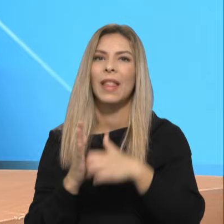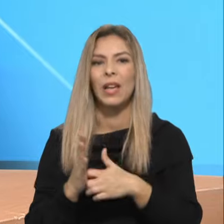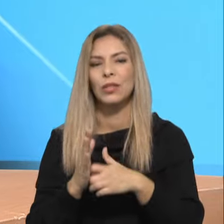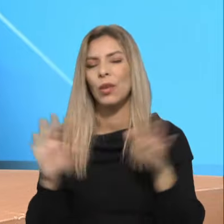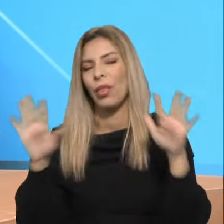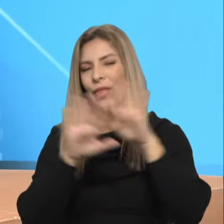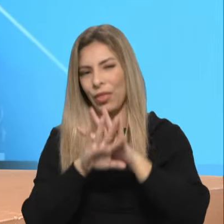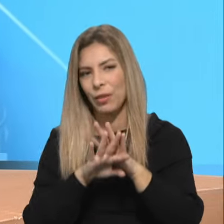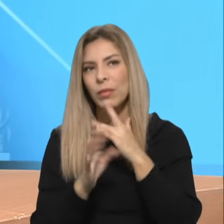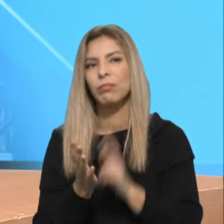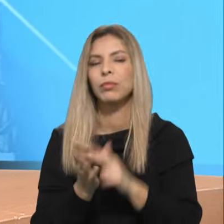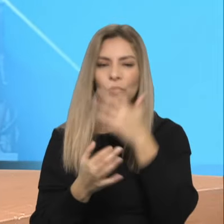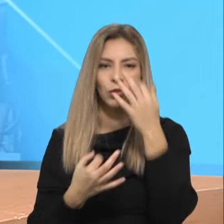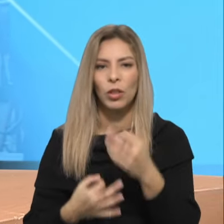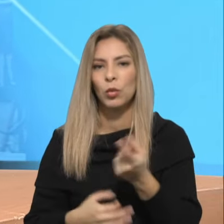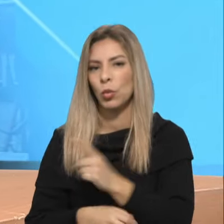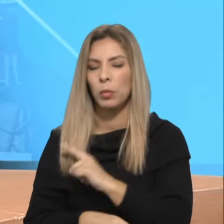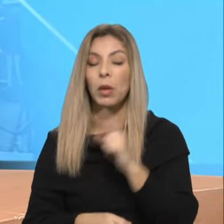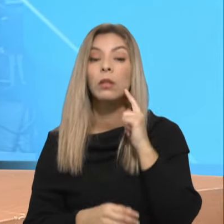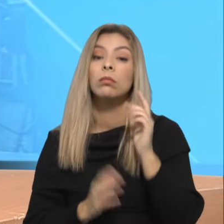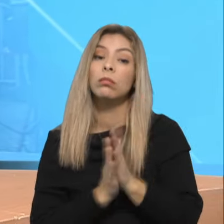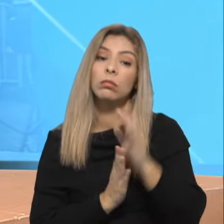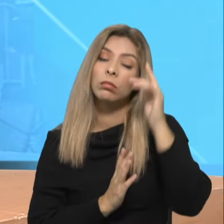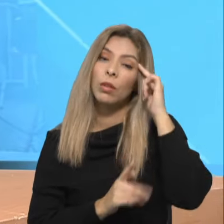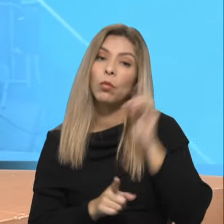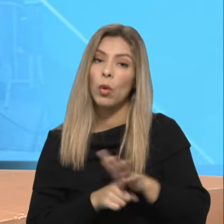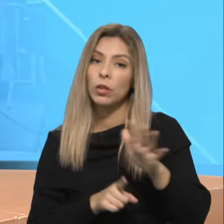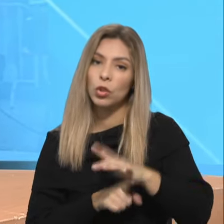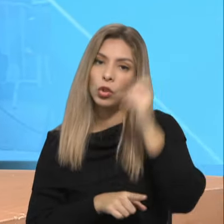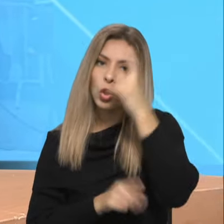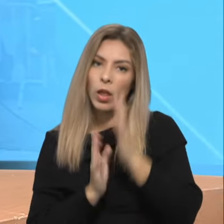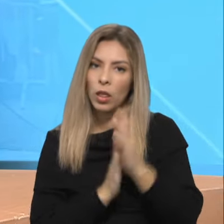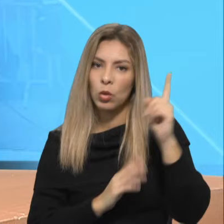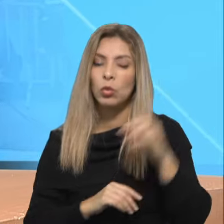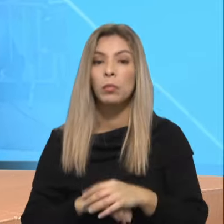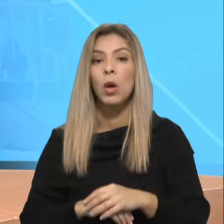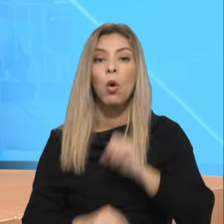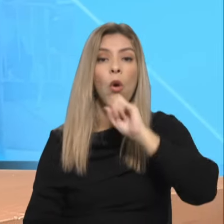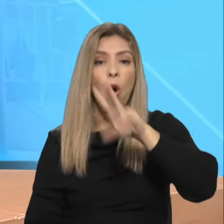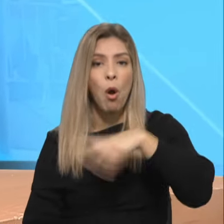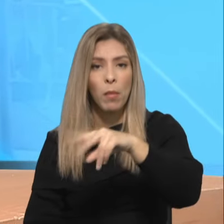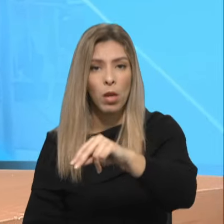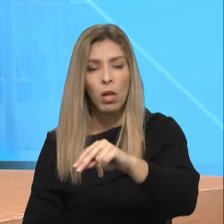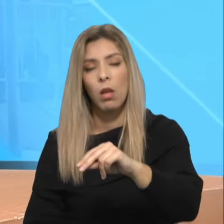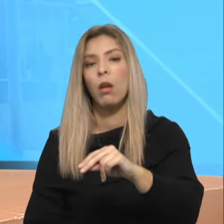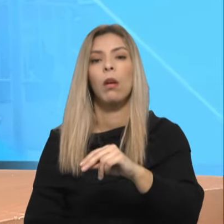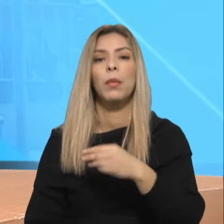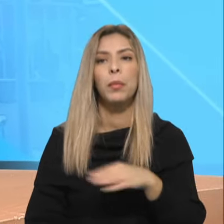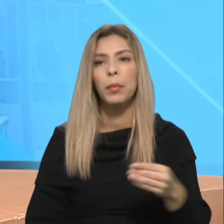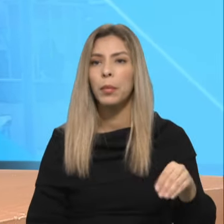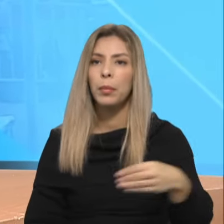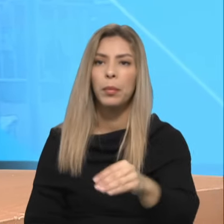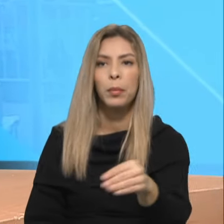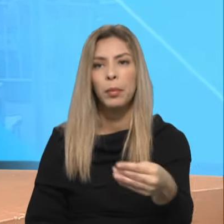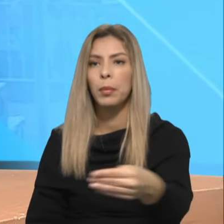mítico, mas de interpretação teológica. Coloca aqui uma figura que é a serpente, que, repara, é muito interessante. De alguma maneira, faz com